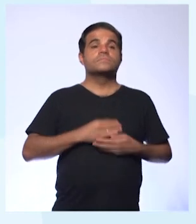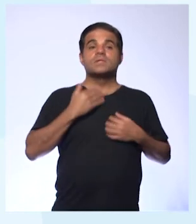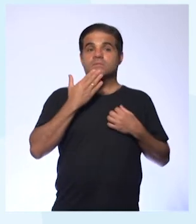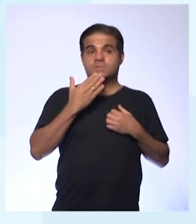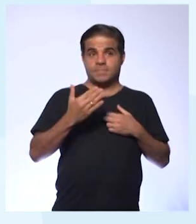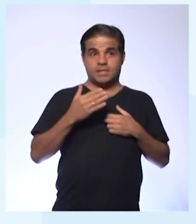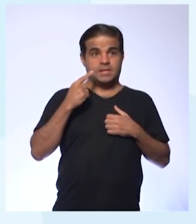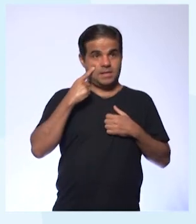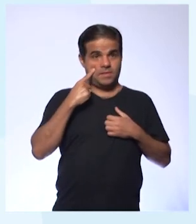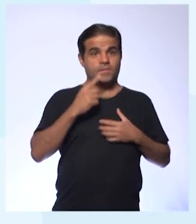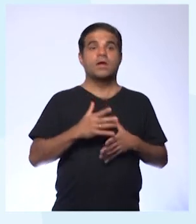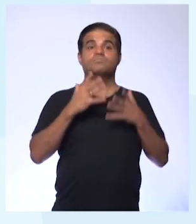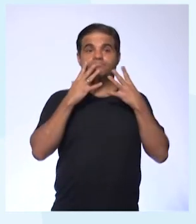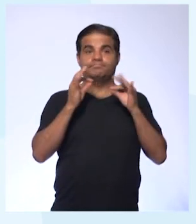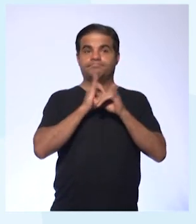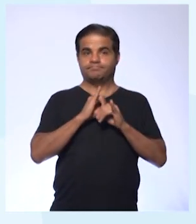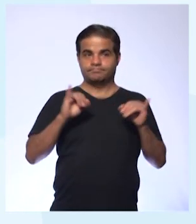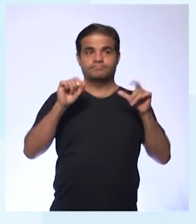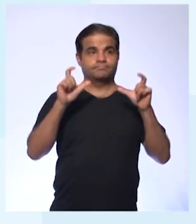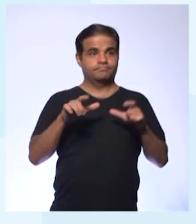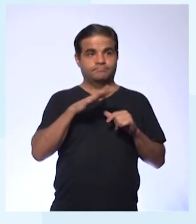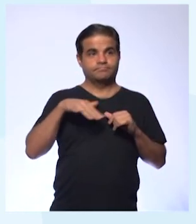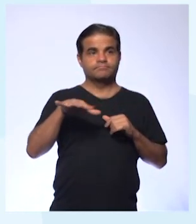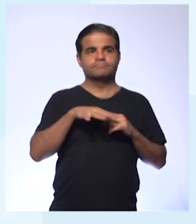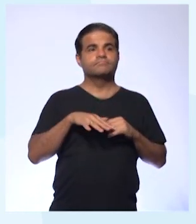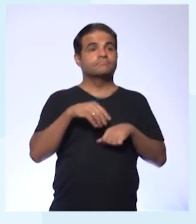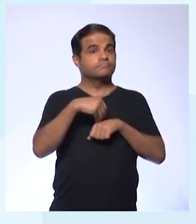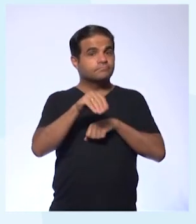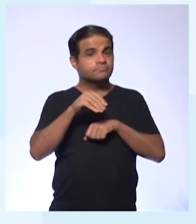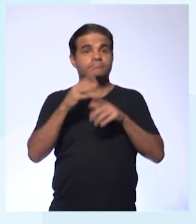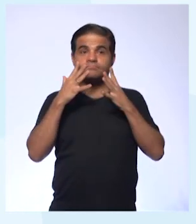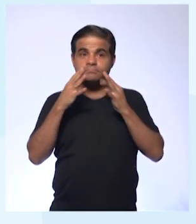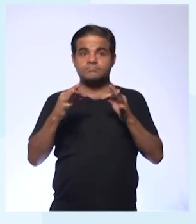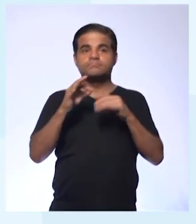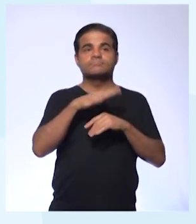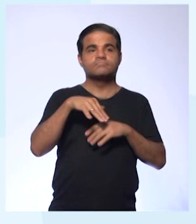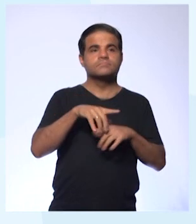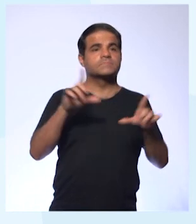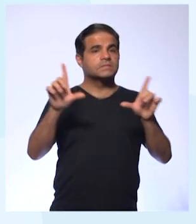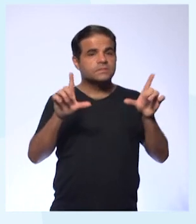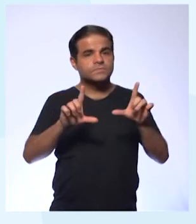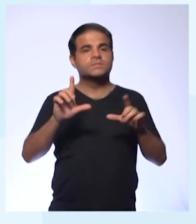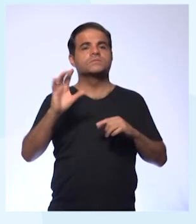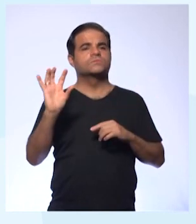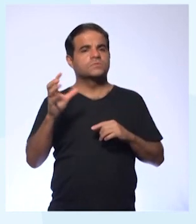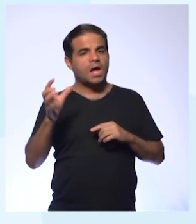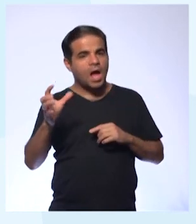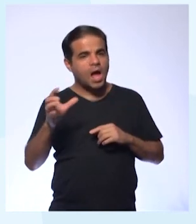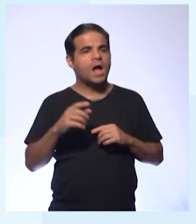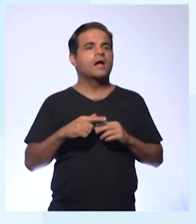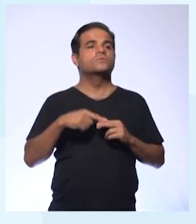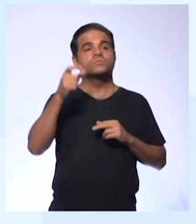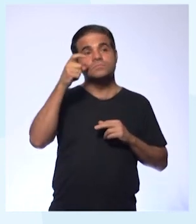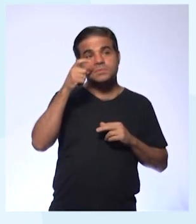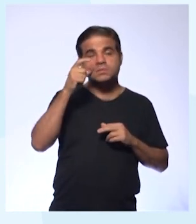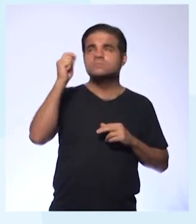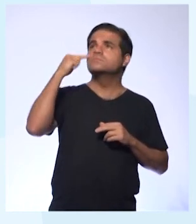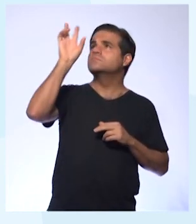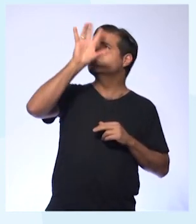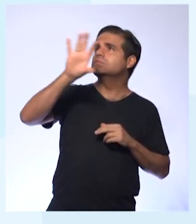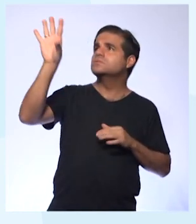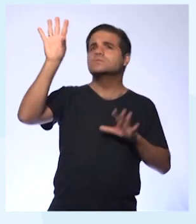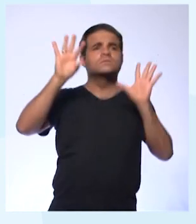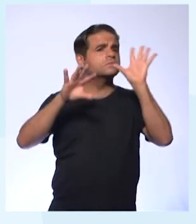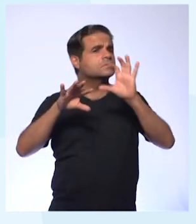lá? Preste atenção às notícias locais transmitidas pelas mídias como televisão e rádio. Observe o céu